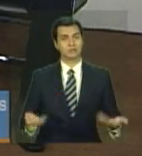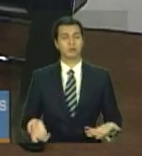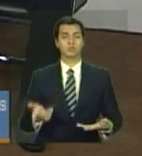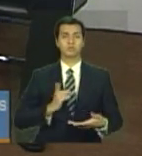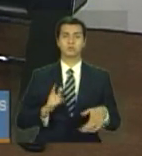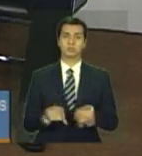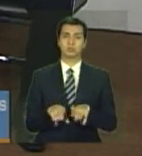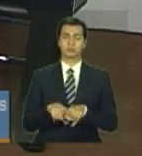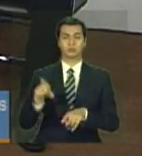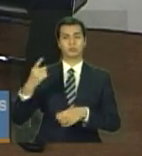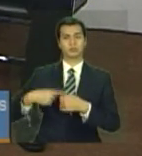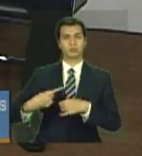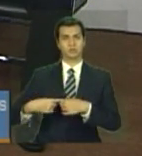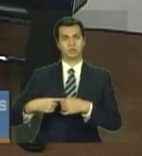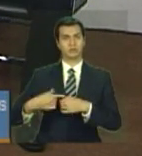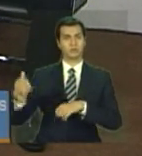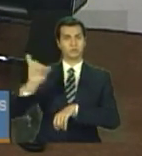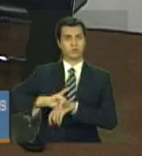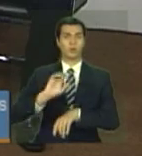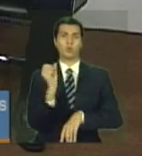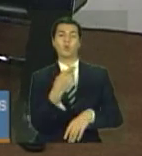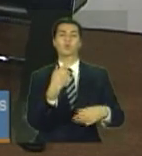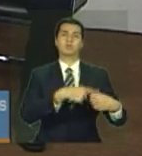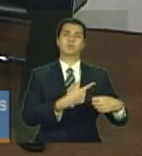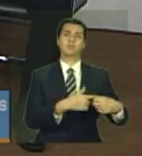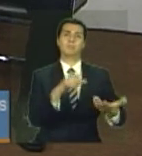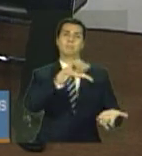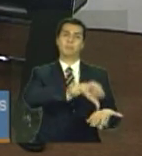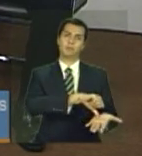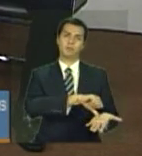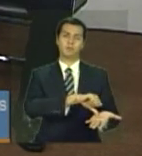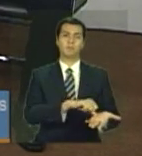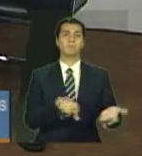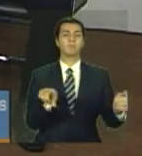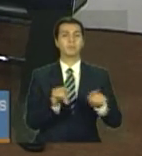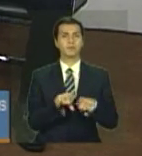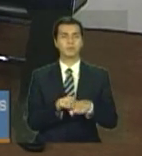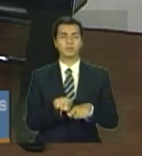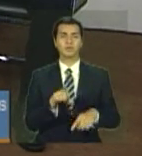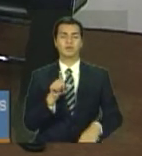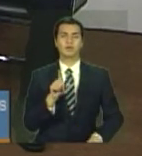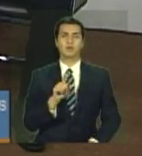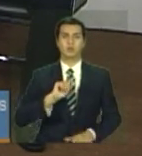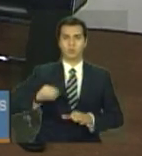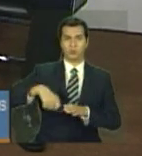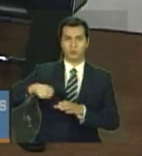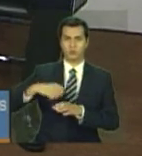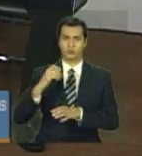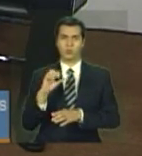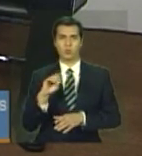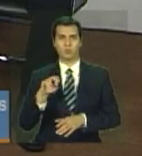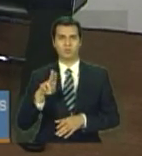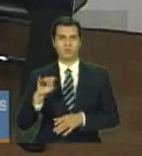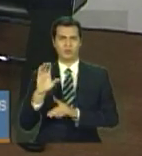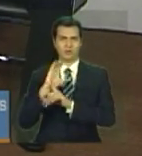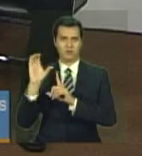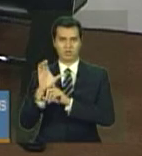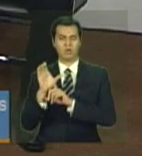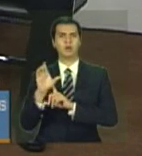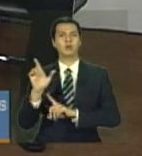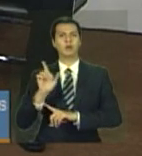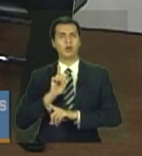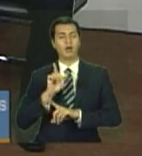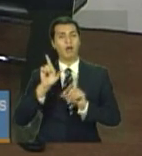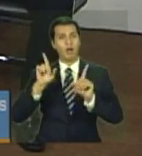também. As cozinhas comunitárias um pouco diferente, né, a princípio também região metropolitana, mas ela sendo instalada mais no bairro, né, ela estando mais